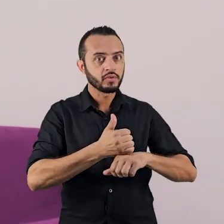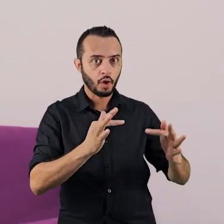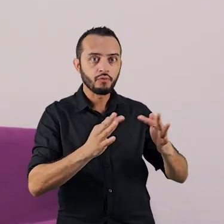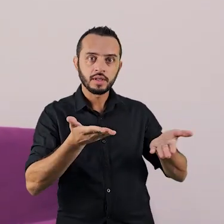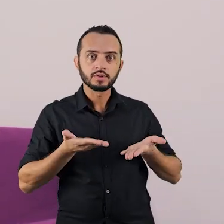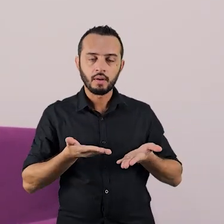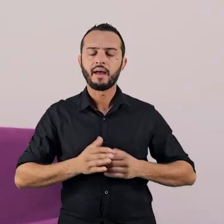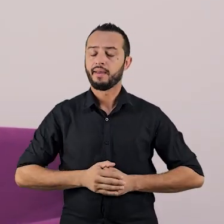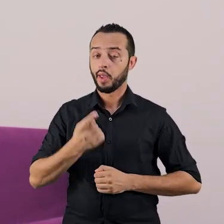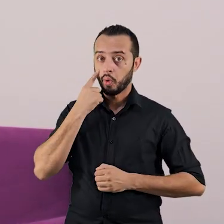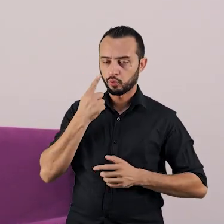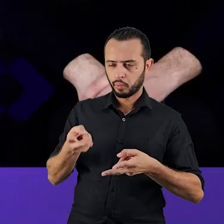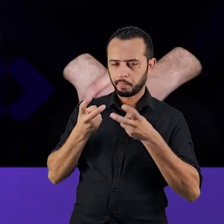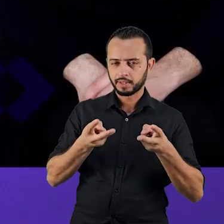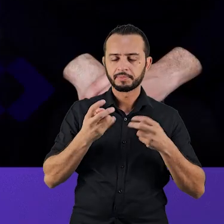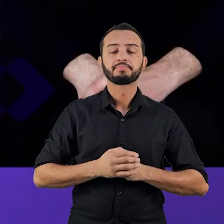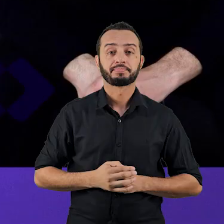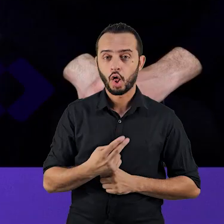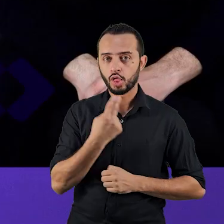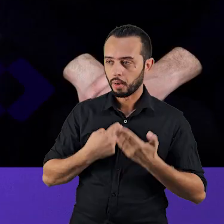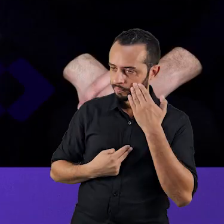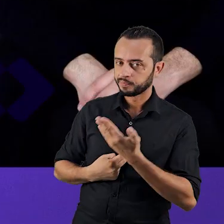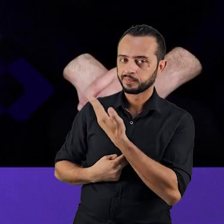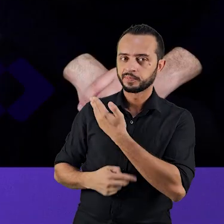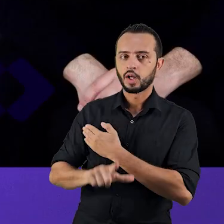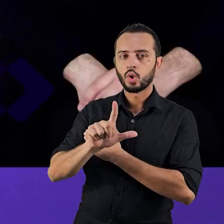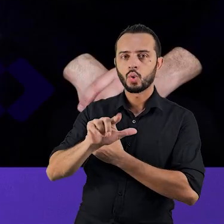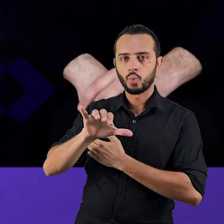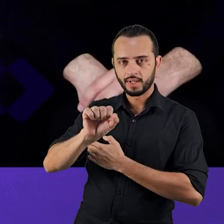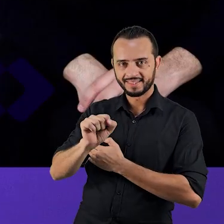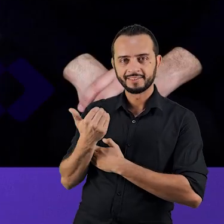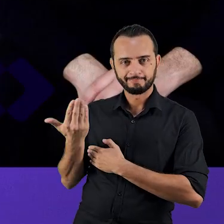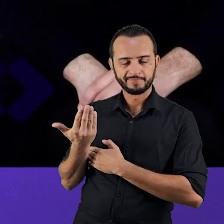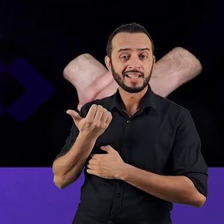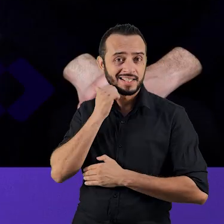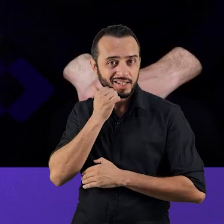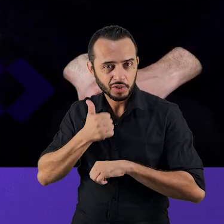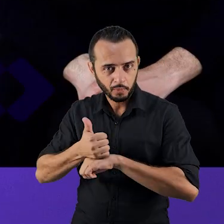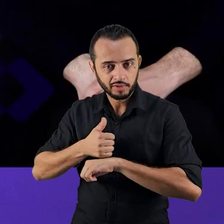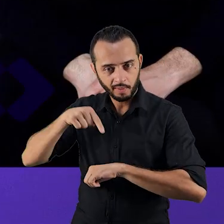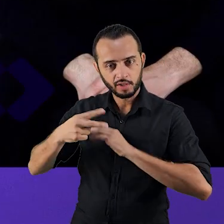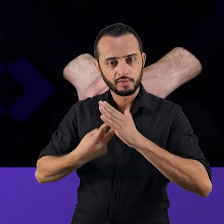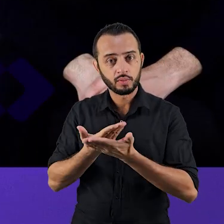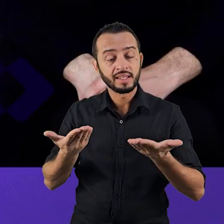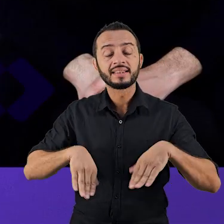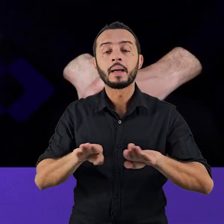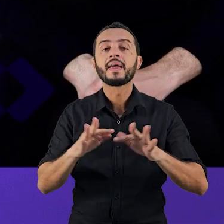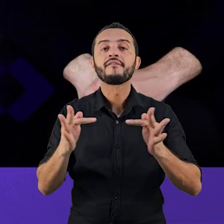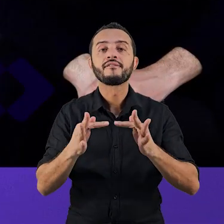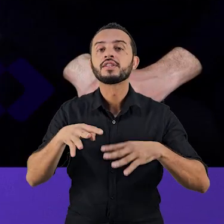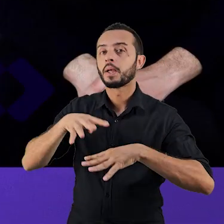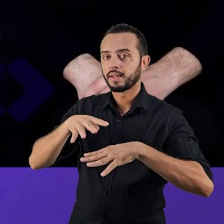estou vendo ultimamente, tá bom? Meu nome é Luiz Augusto, eu sou cientista aqui no Venturos, eu sou físico e matemático, esse aqui